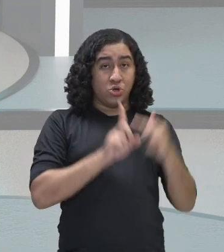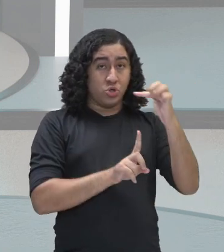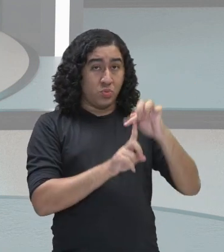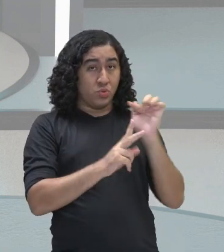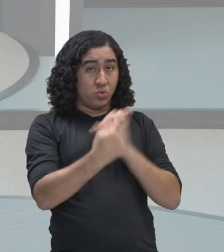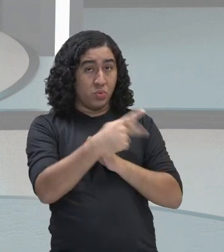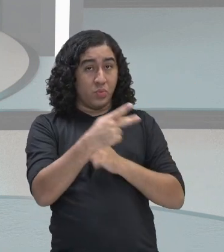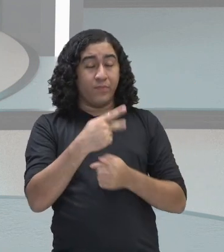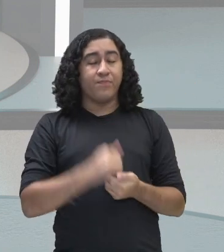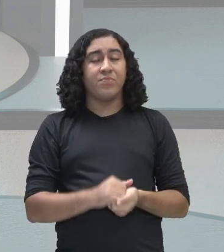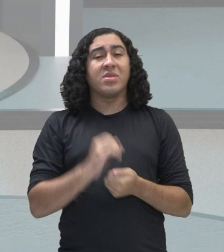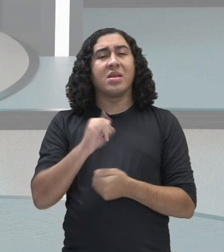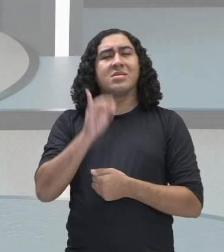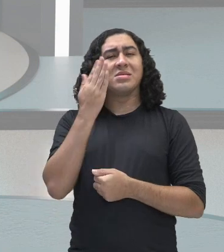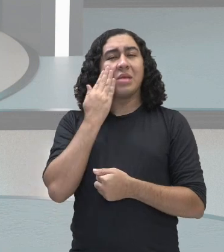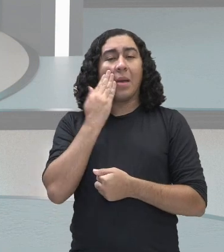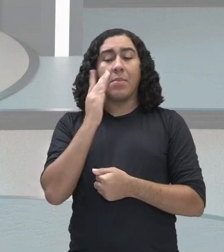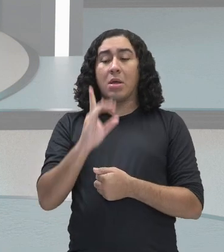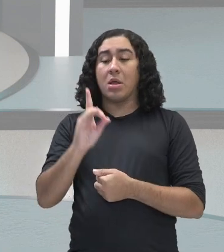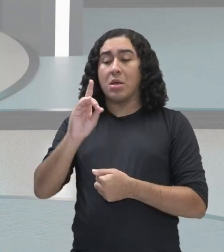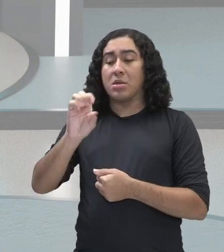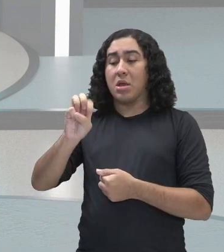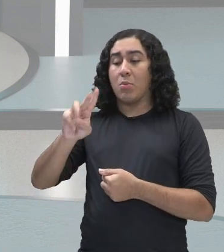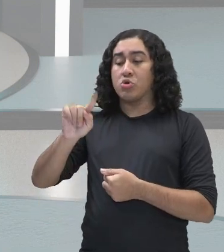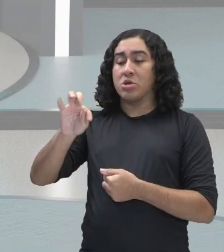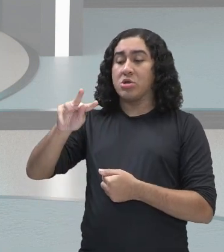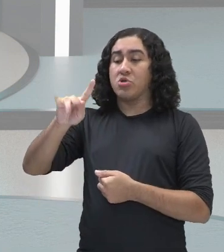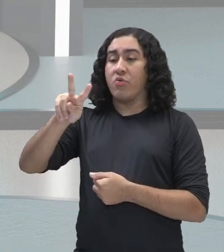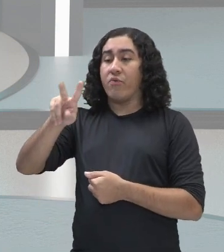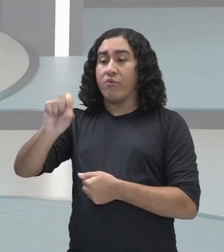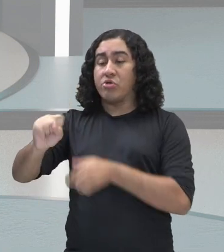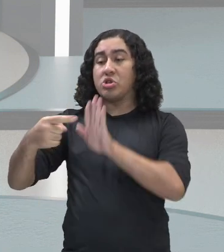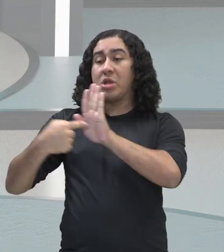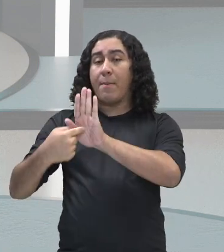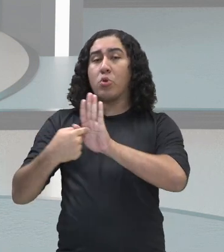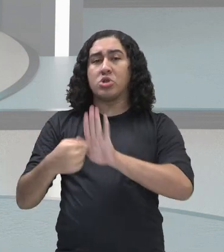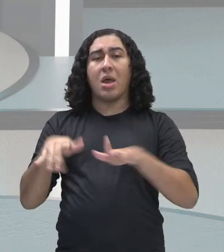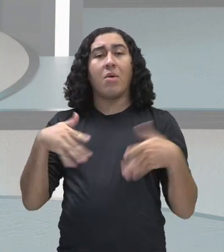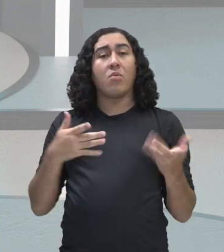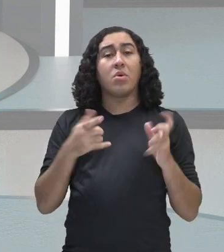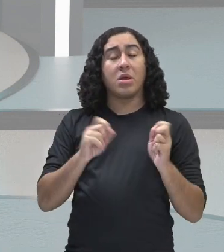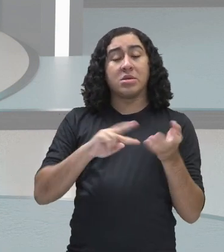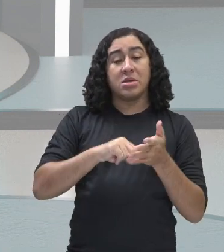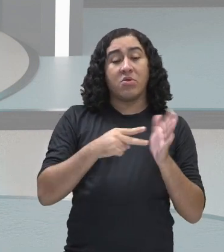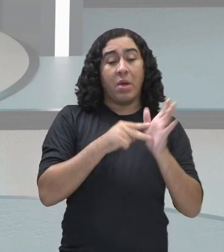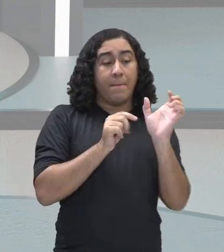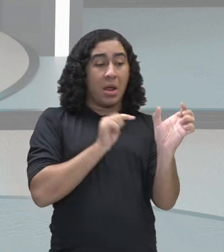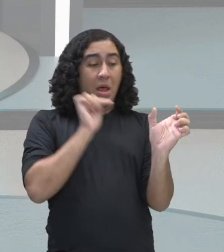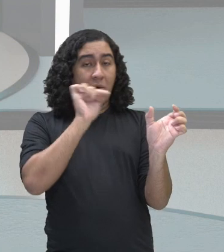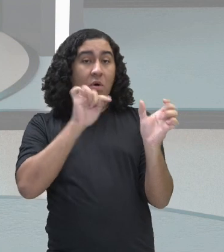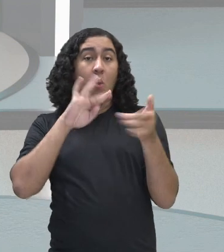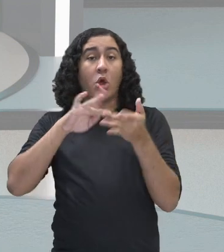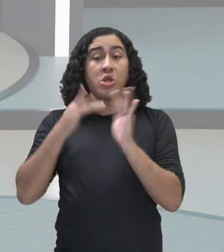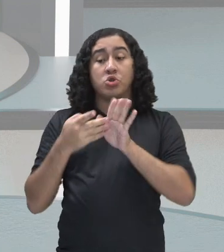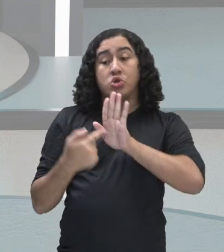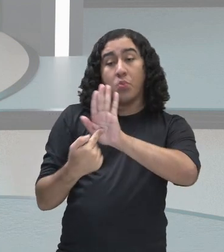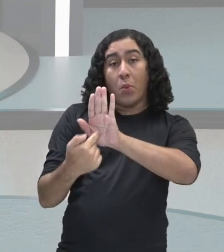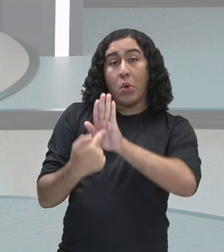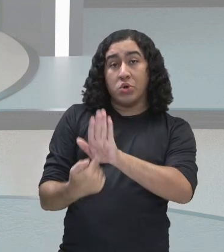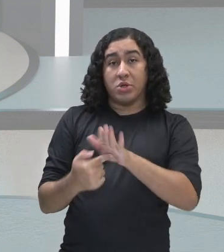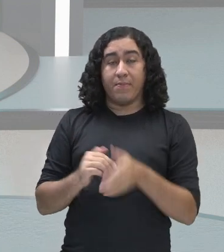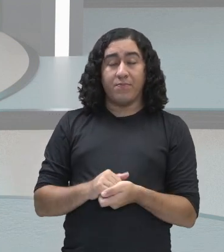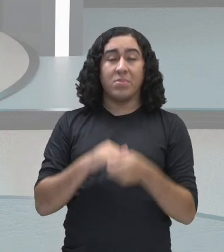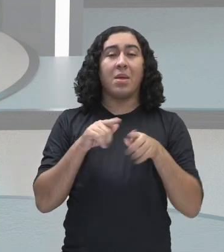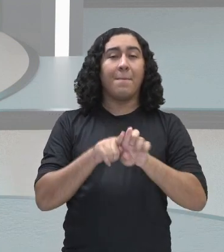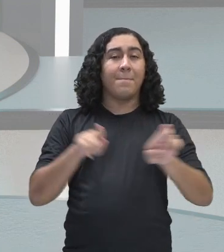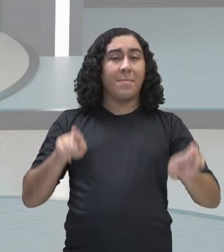próprio nome já evidencia, os pronomes demonstrativos, tá? Eles demonstram, servem para demonstrar algo. Sempre